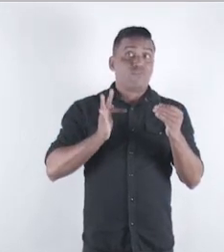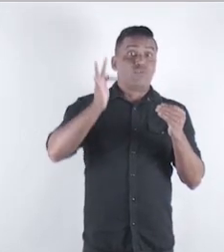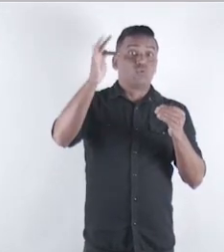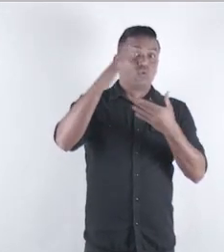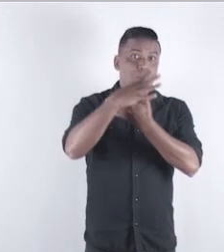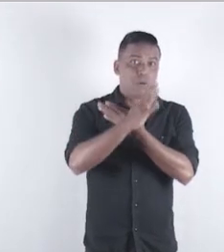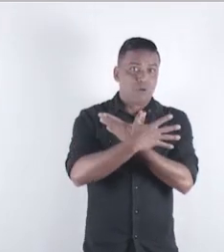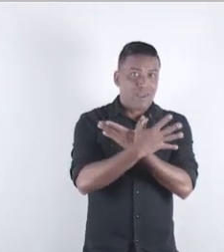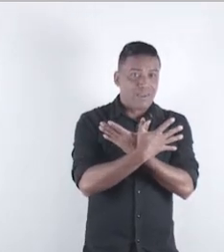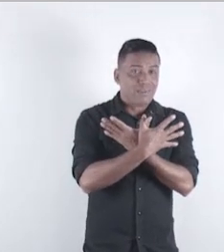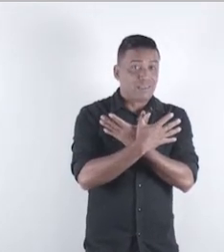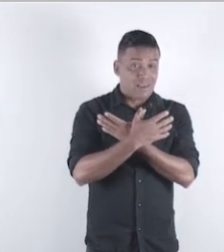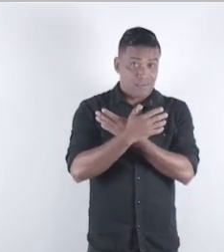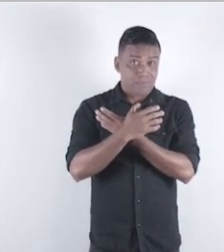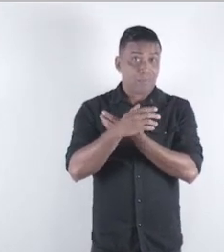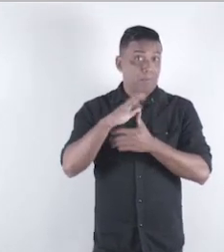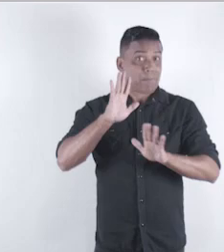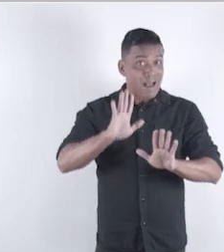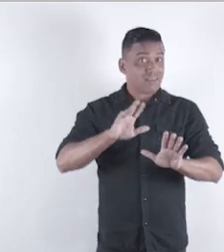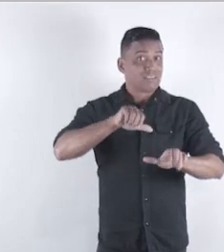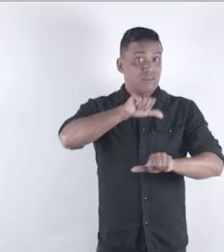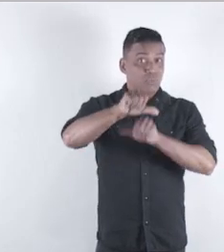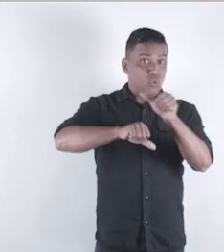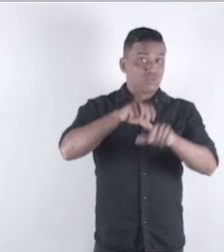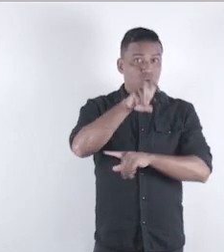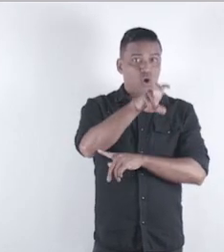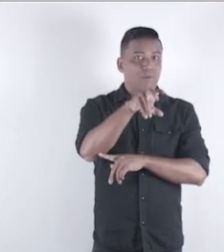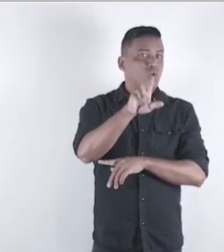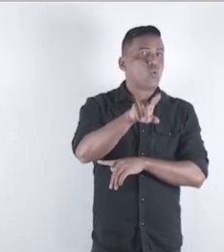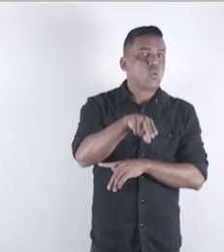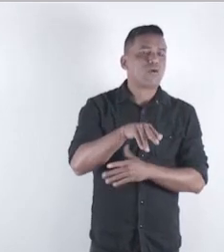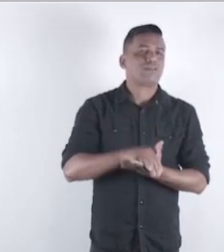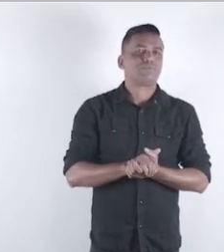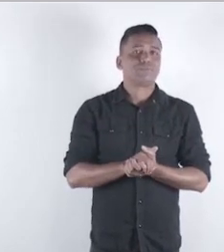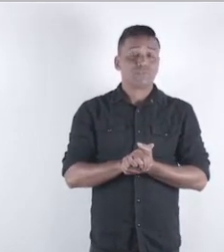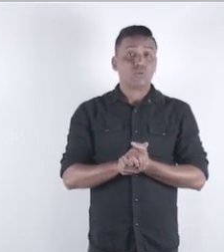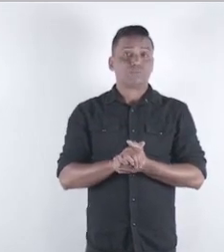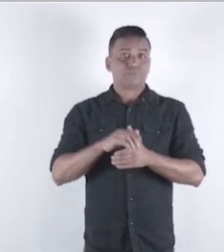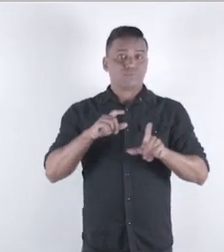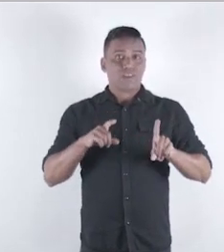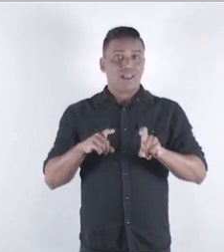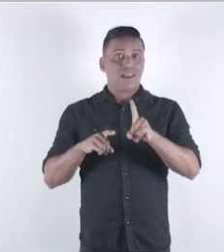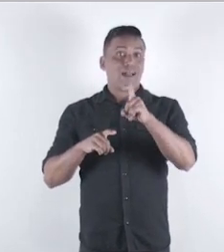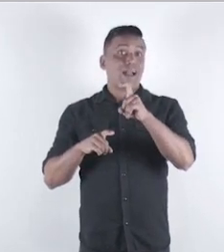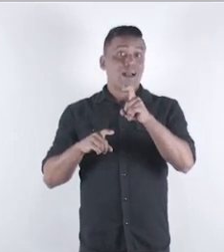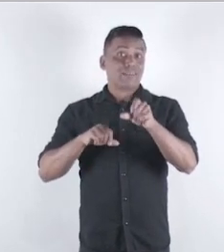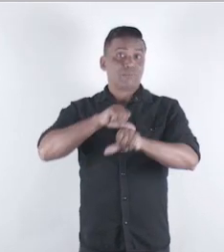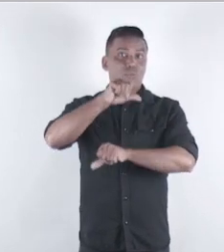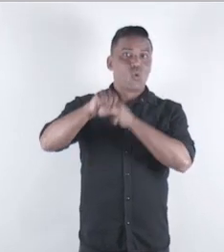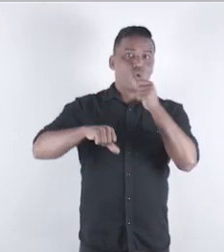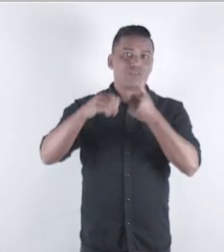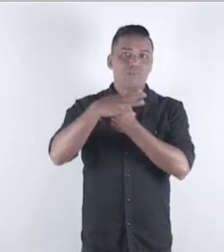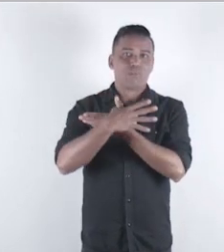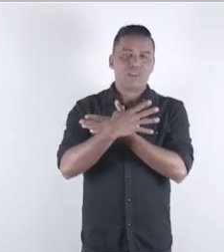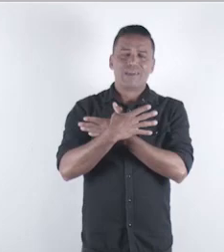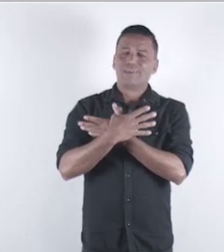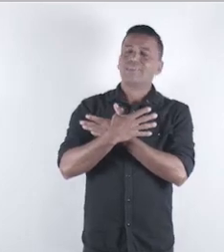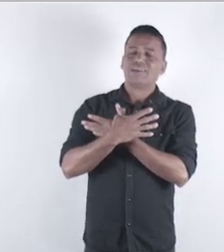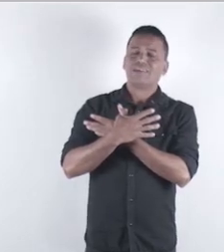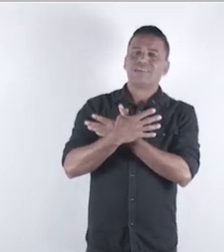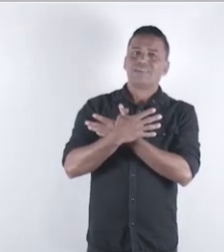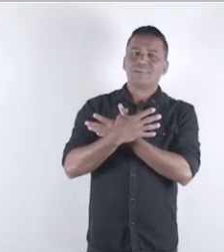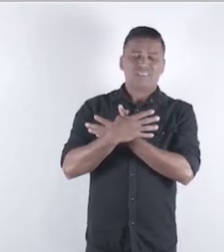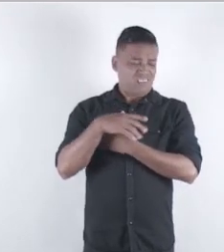seria? Quando a lagarta se transforma em borboleta e a cobra vê ela transformada, a lagarta pergunta: